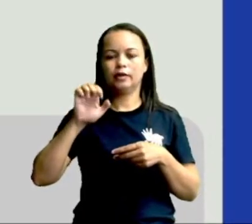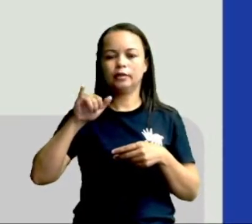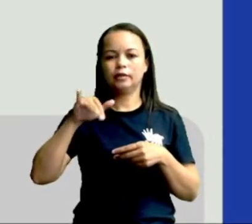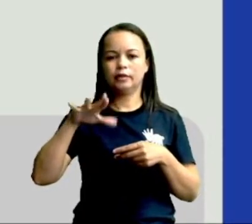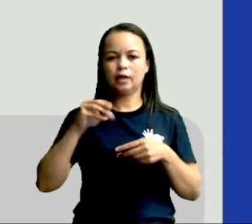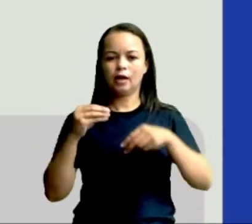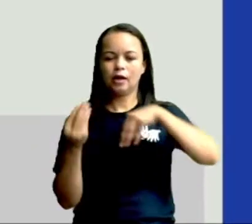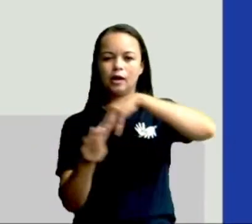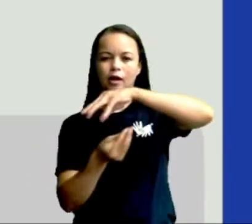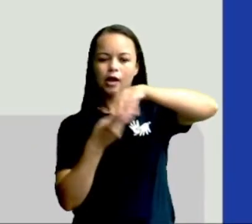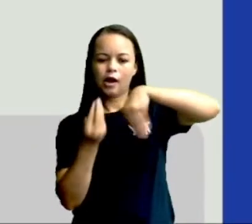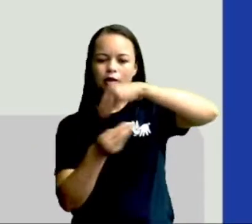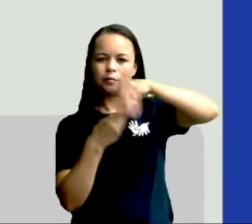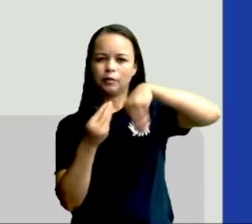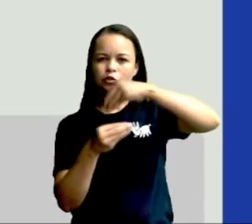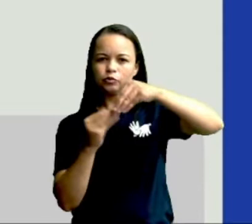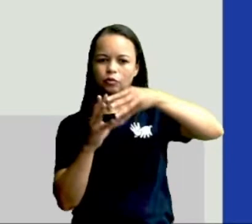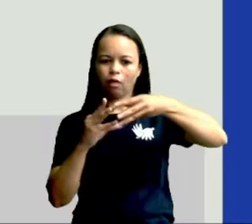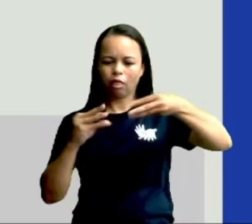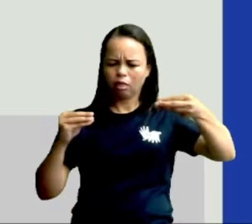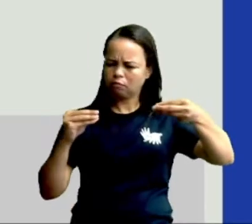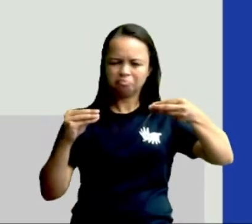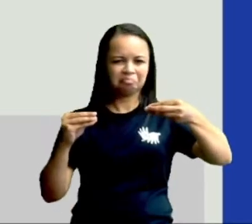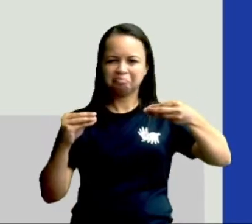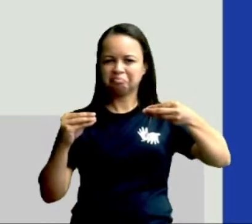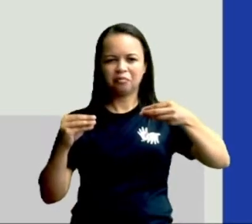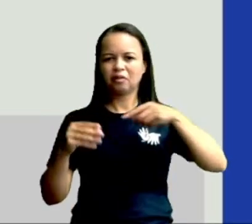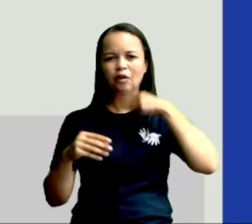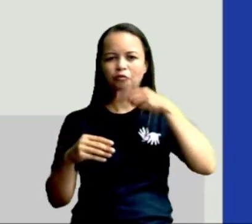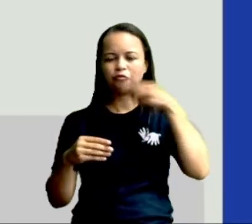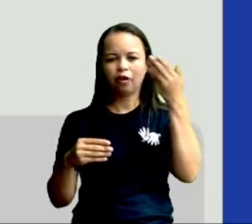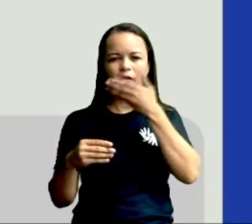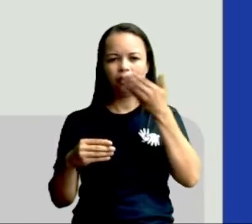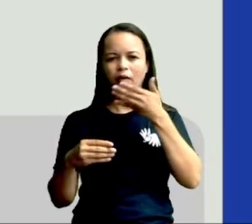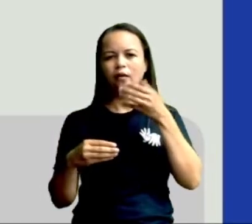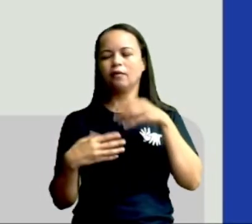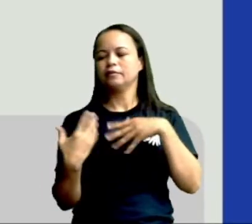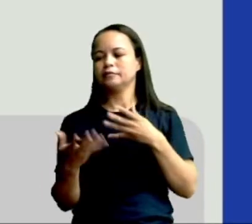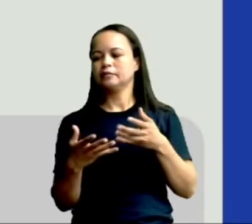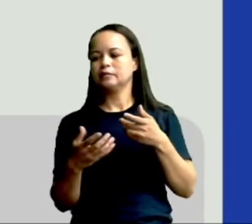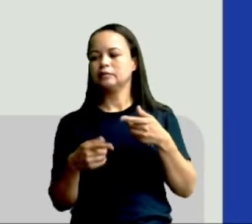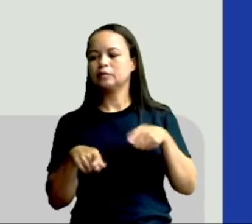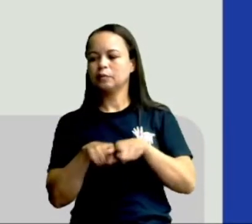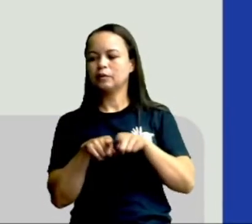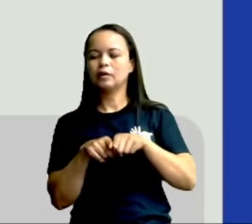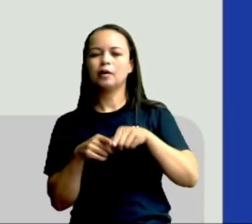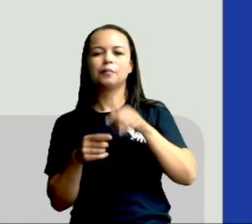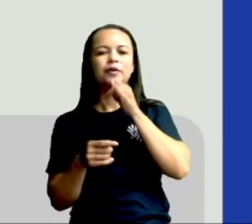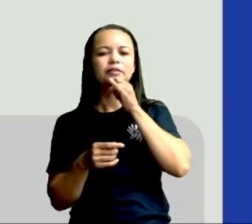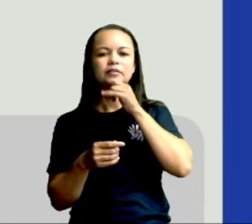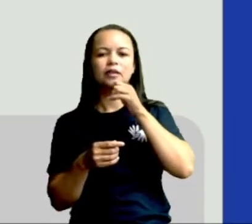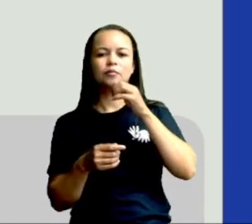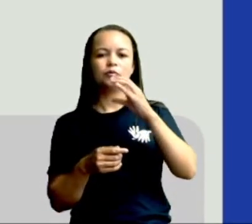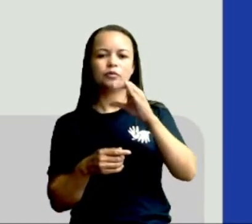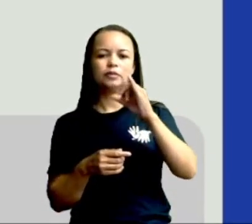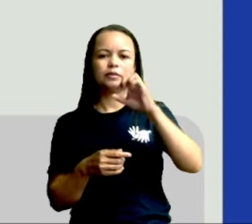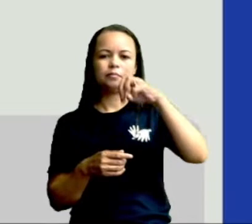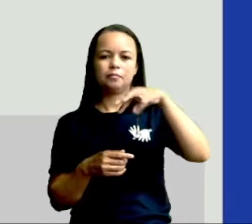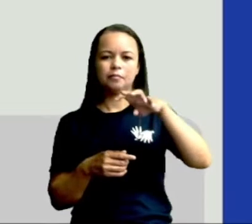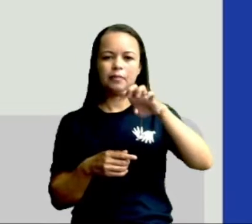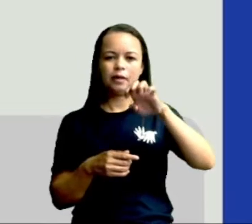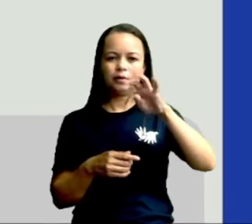Que é aquela que a gente não consegue ver o que foi misturado, né? As substâncias, como por exemplo o cimento, né? Que é